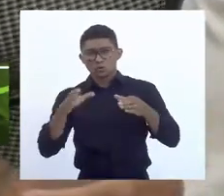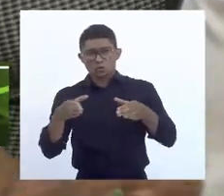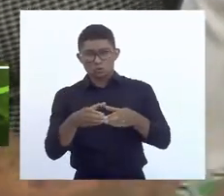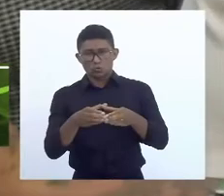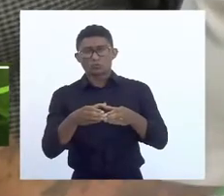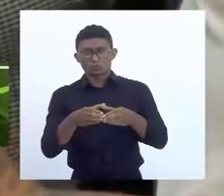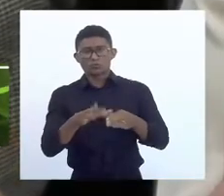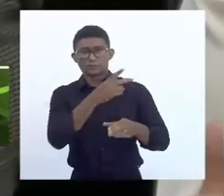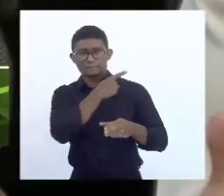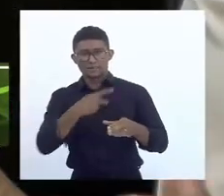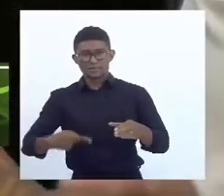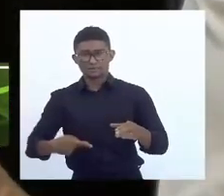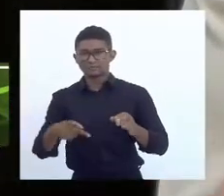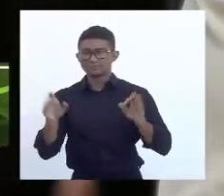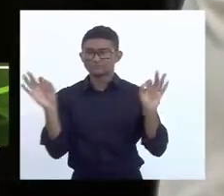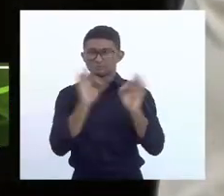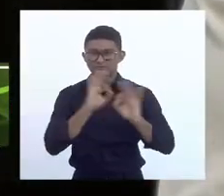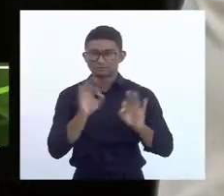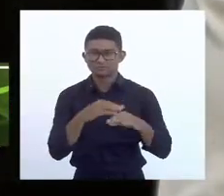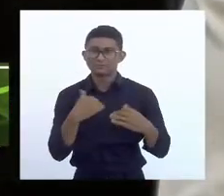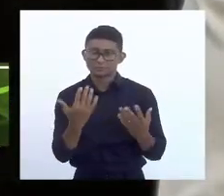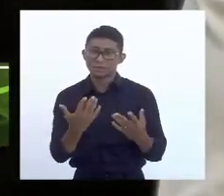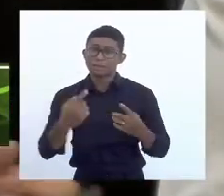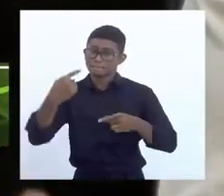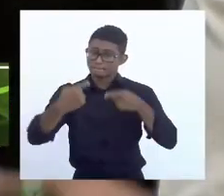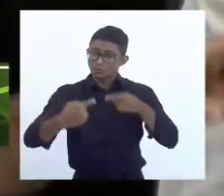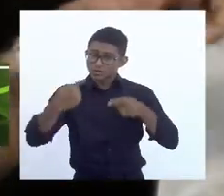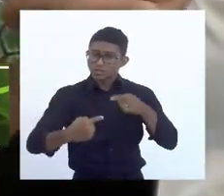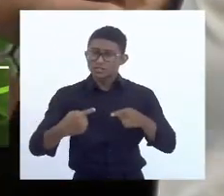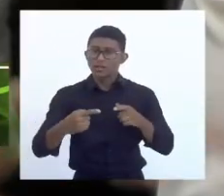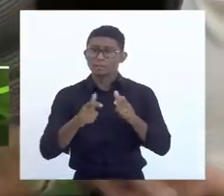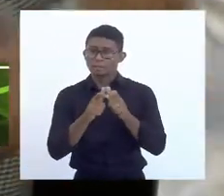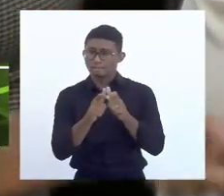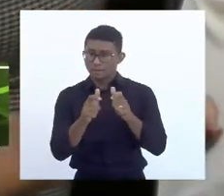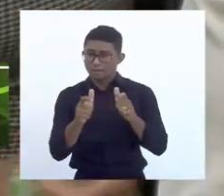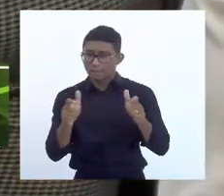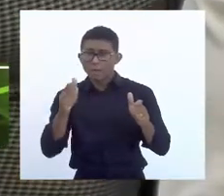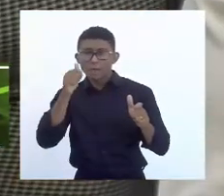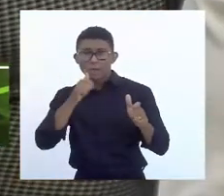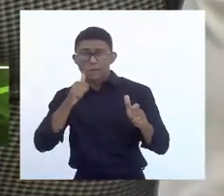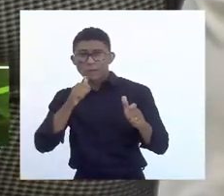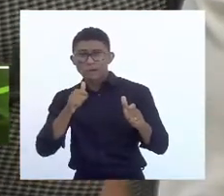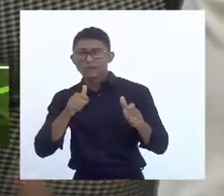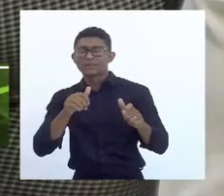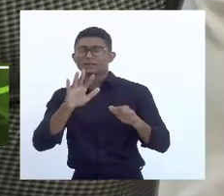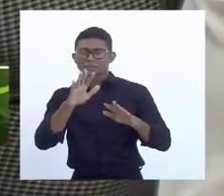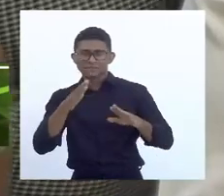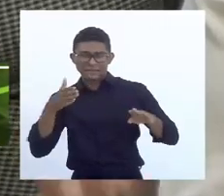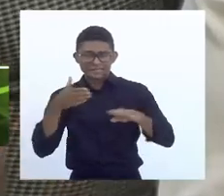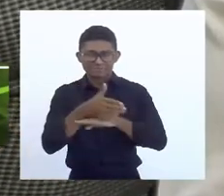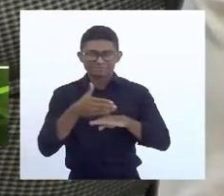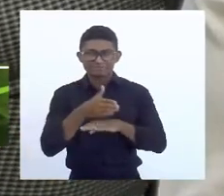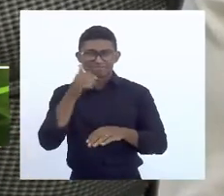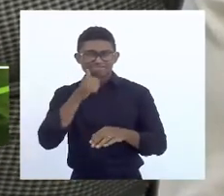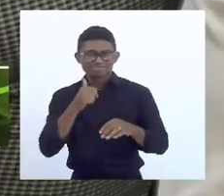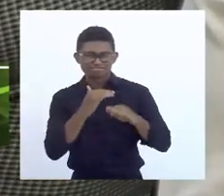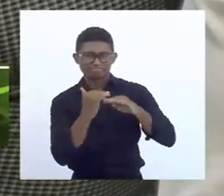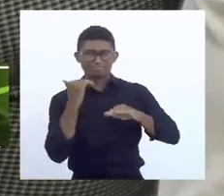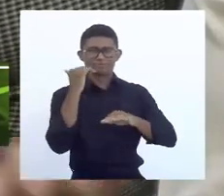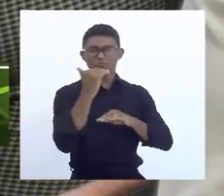embora aumente o espaço de mulheres na política, mulheres que têm poder dentro do poder, isso é mais difícil. E a